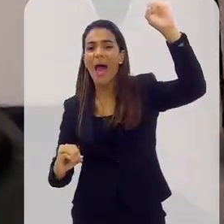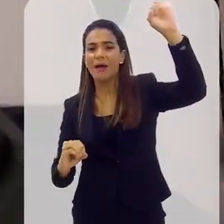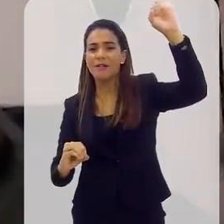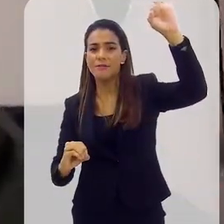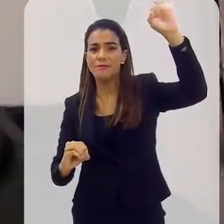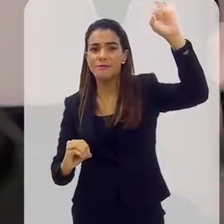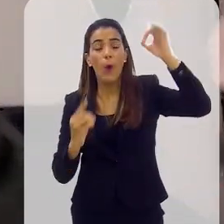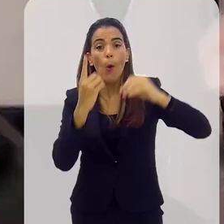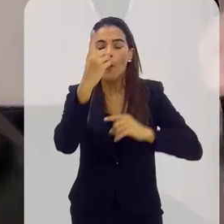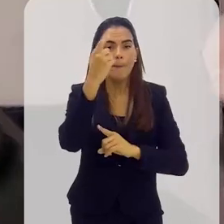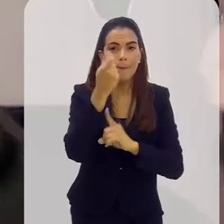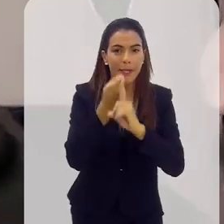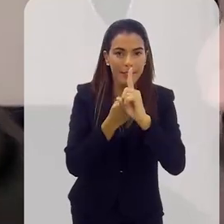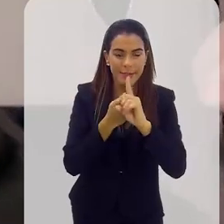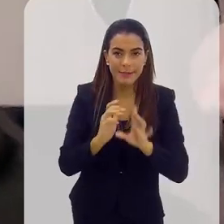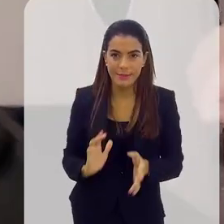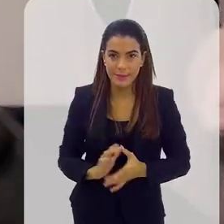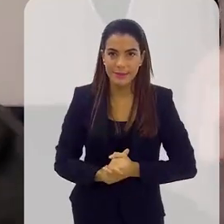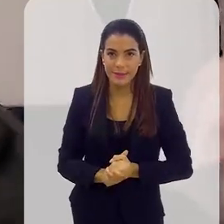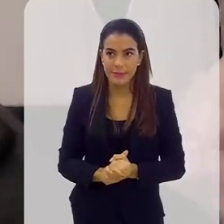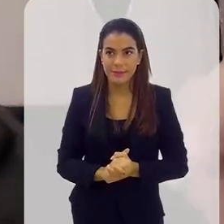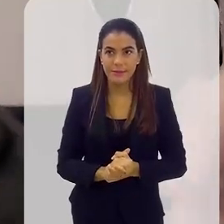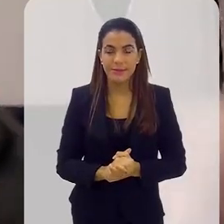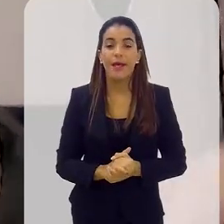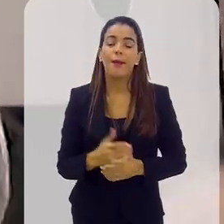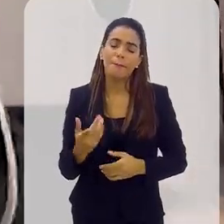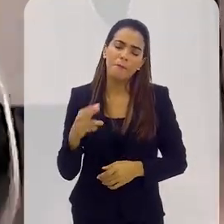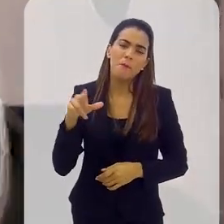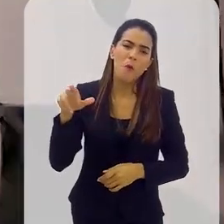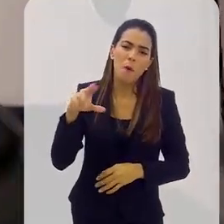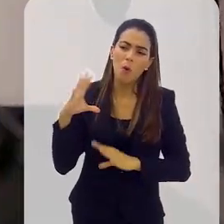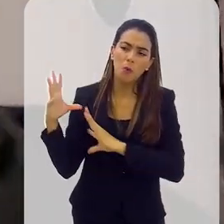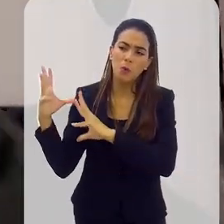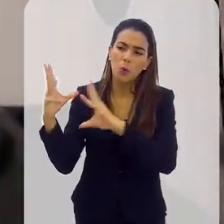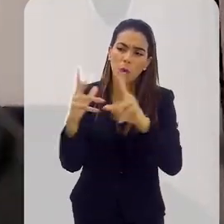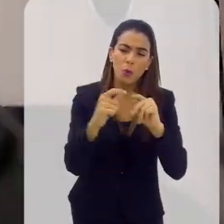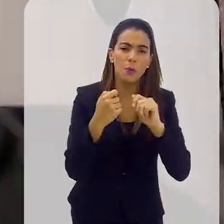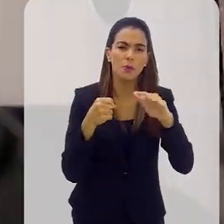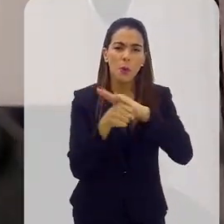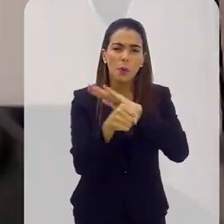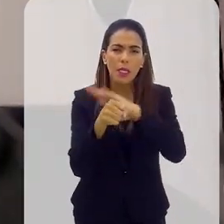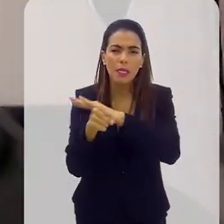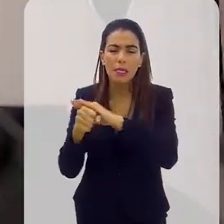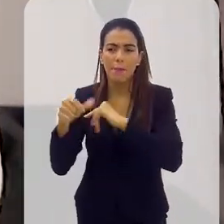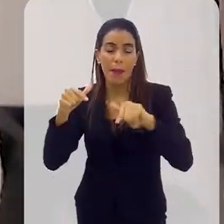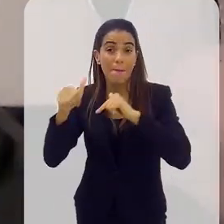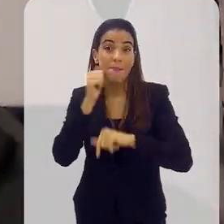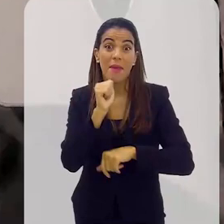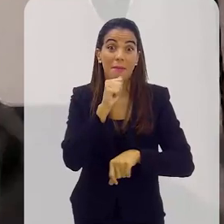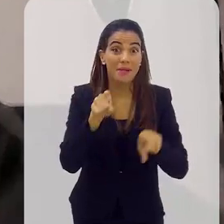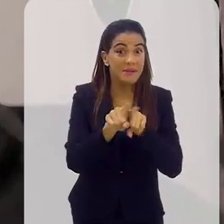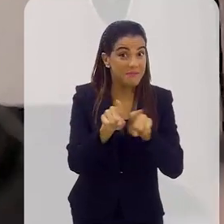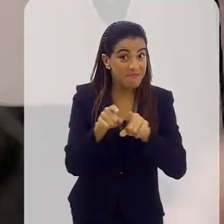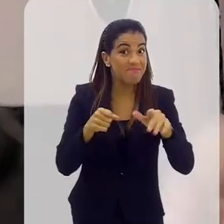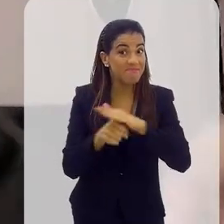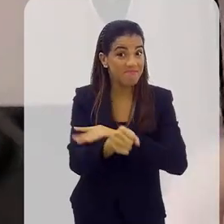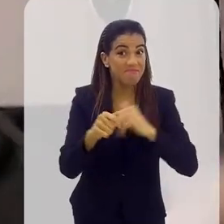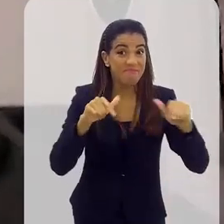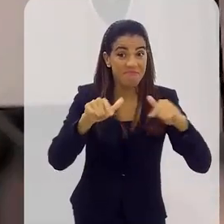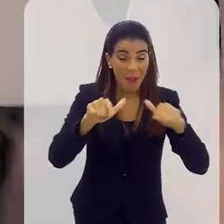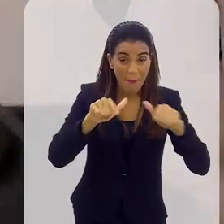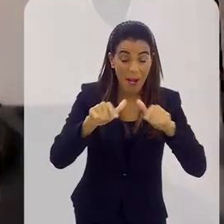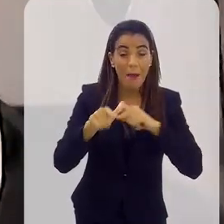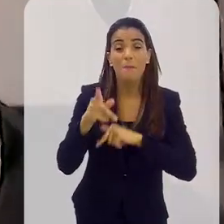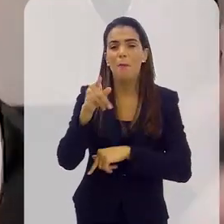assim em um mês, né? Então, os meus irmãos todos tiveram que ir trabalhar, minha mãe teve que ir trabalhar,